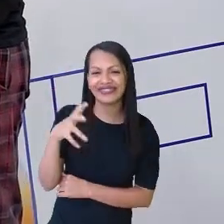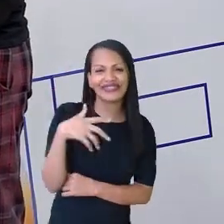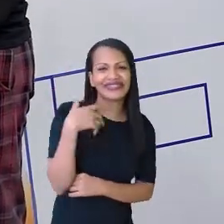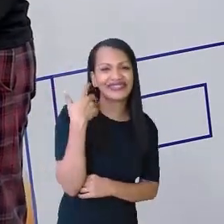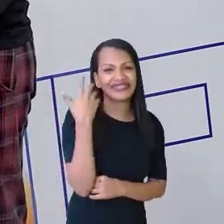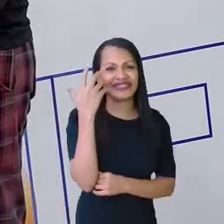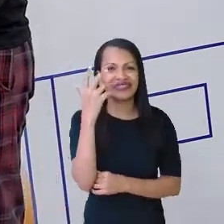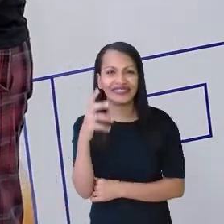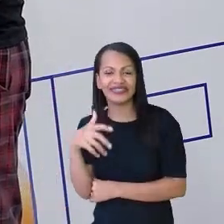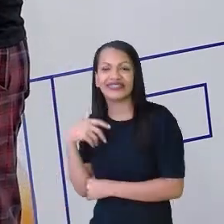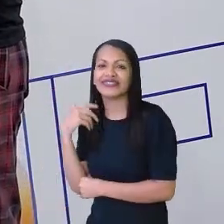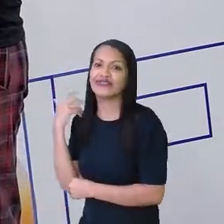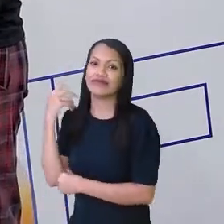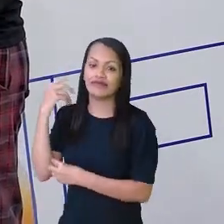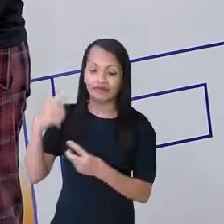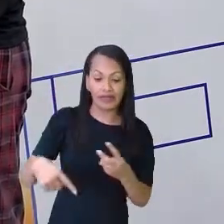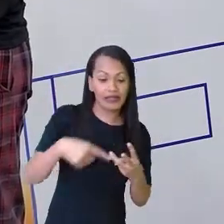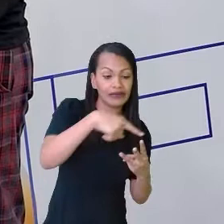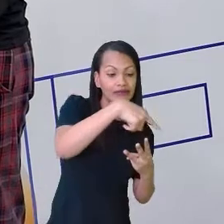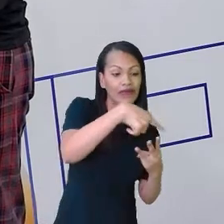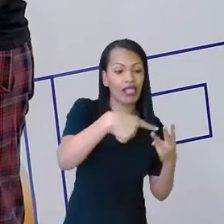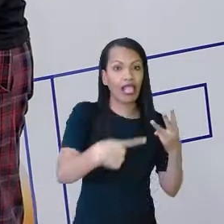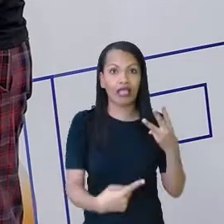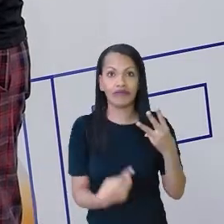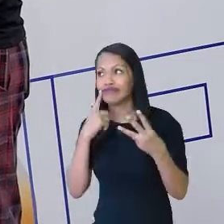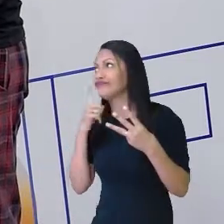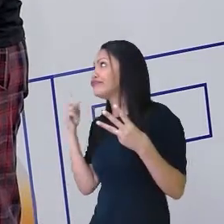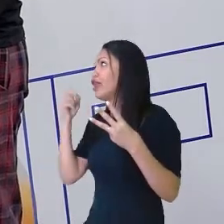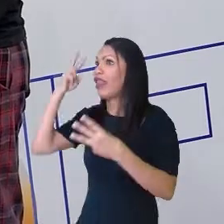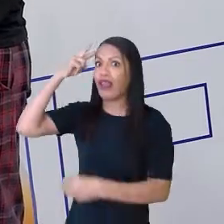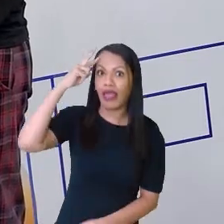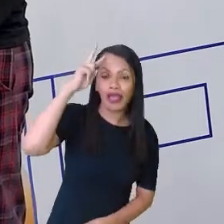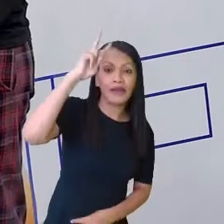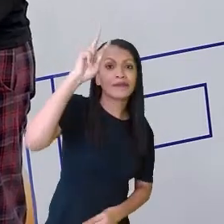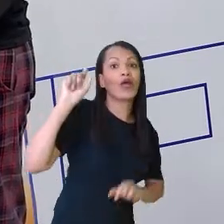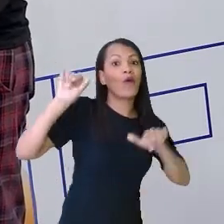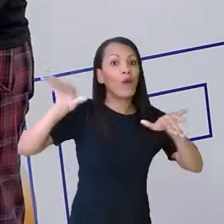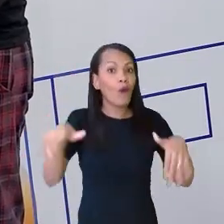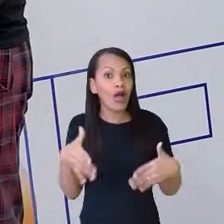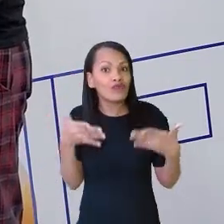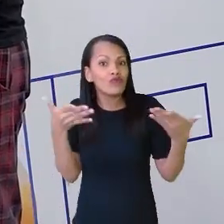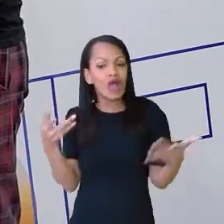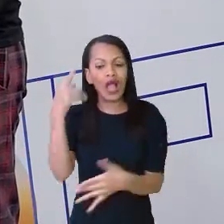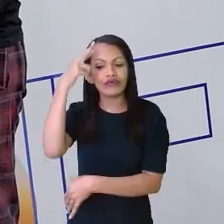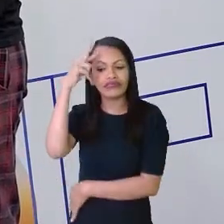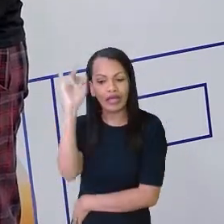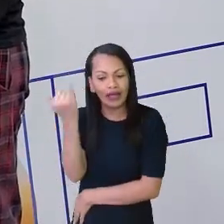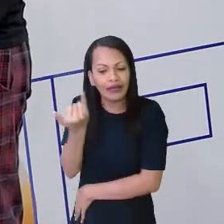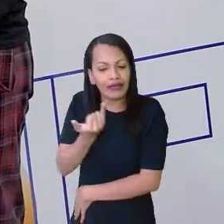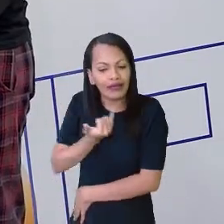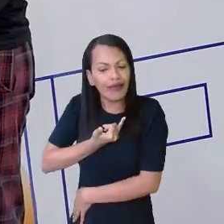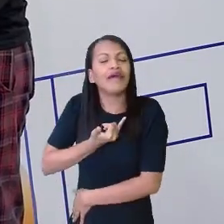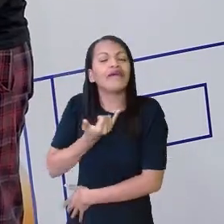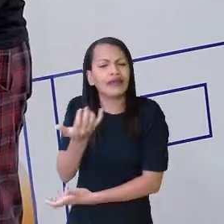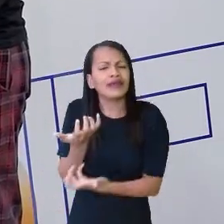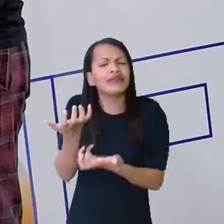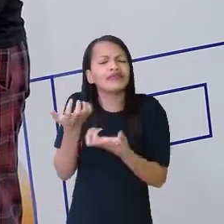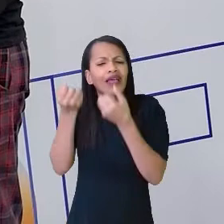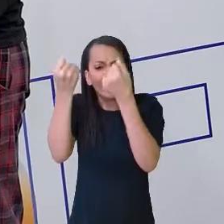Das três peneiras sempre vou lembrar, quando uma história eu quiser